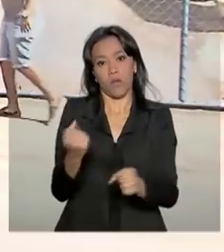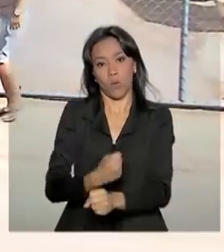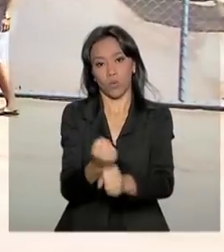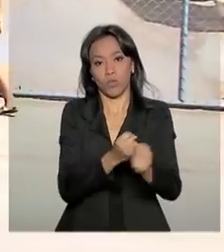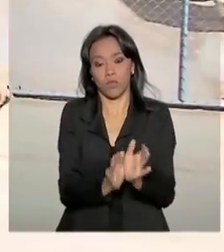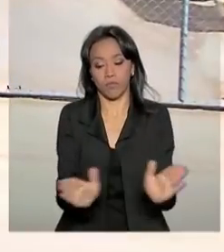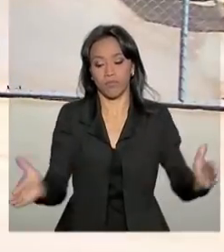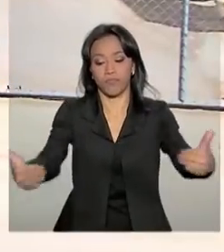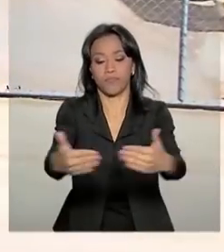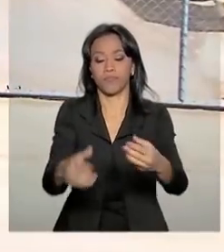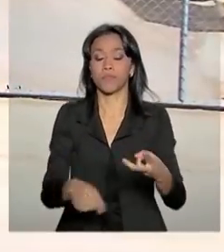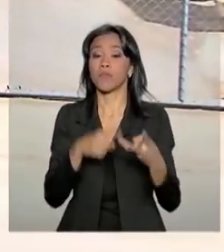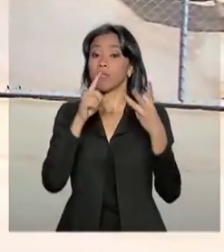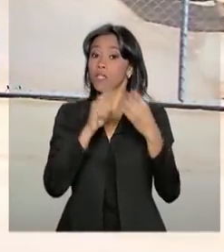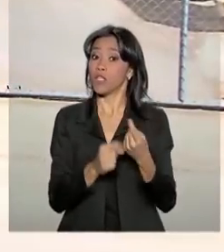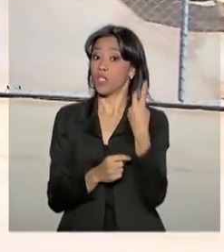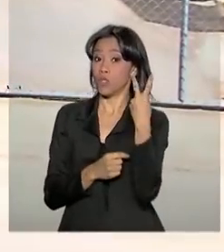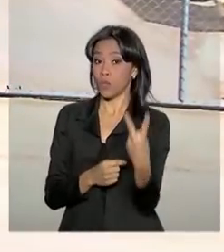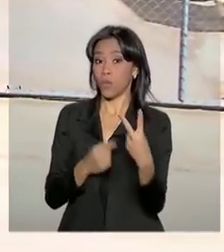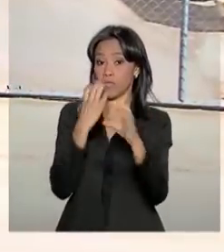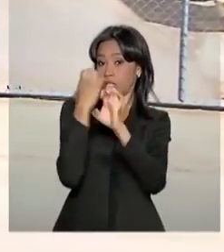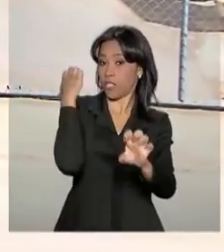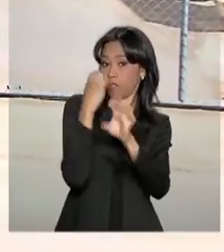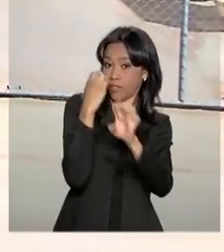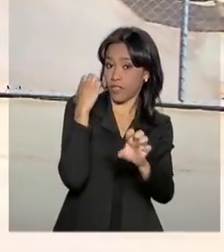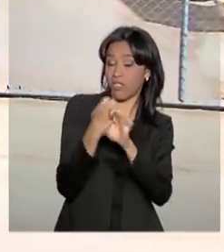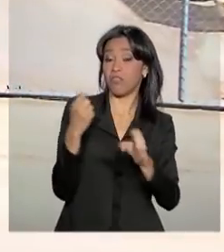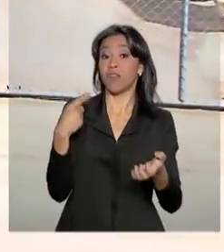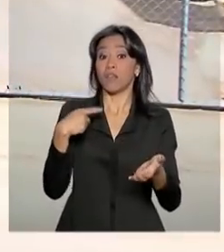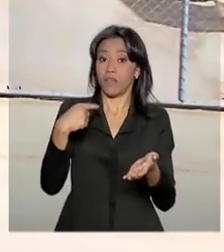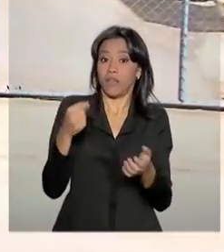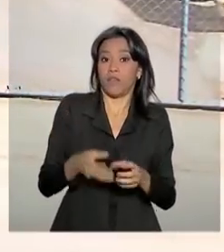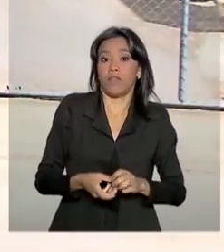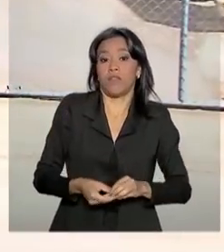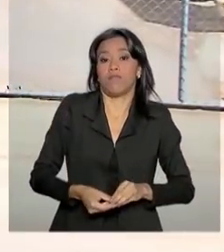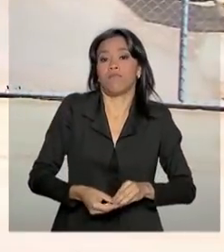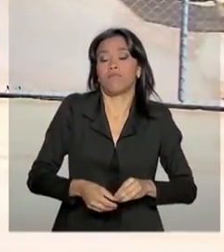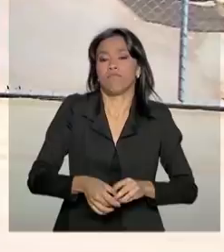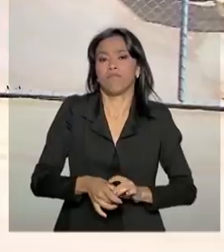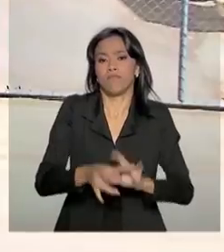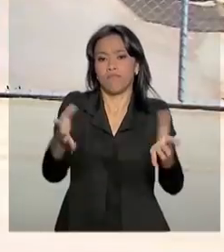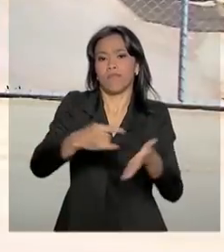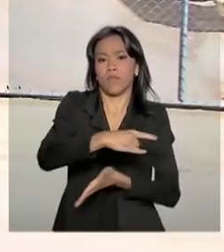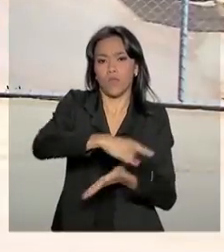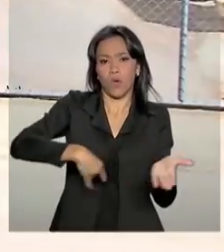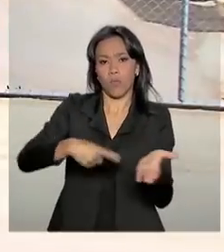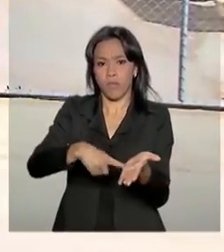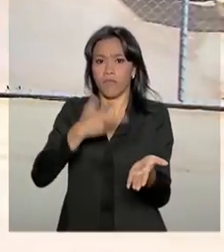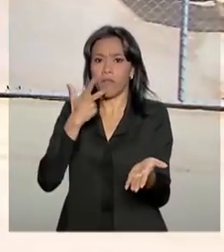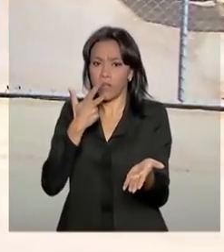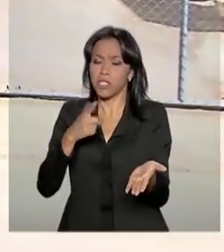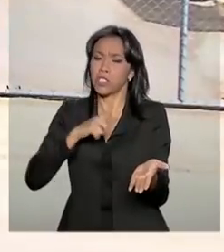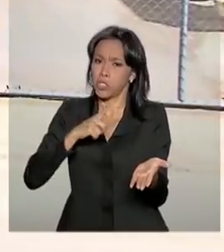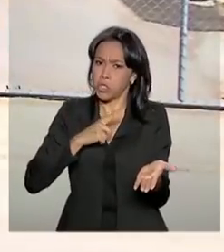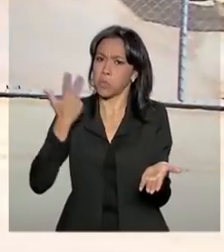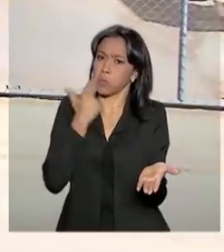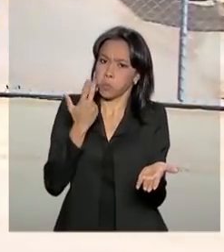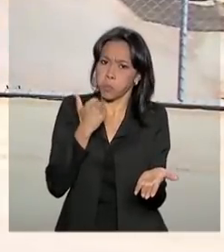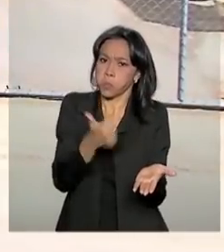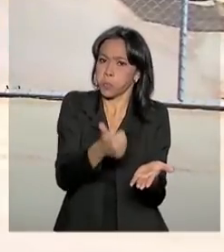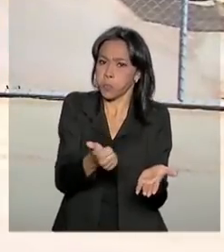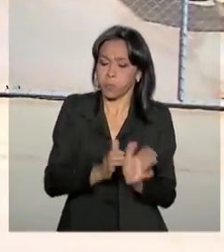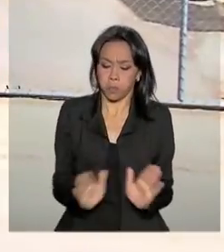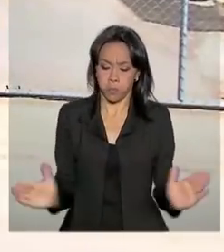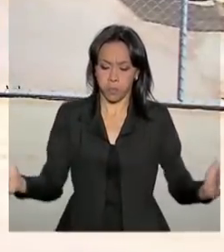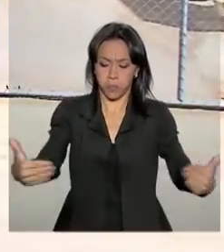e 2 engenheiros terceirizados que emitiram laudos recentes atestando a estabilidade da barragem. Também foram